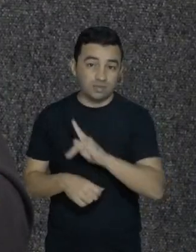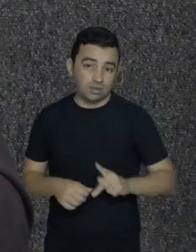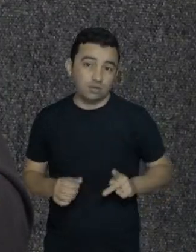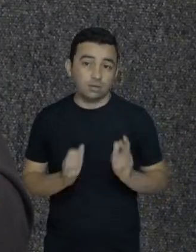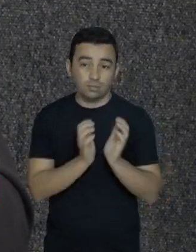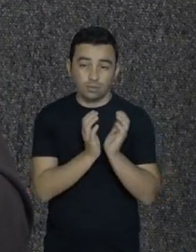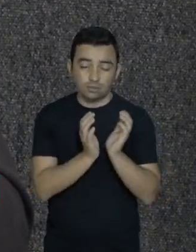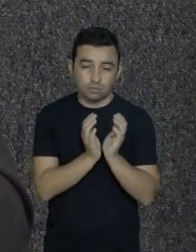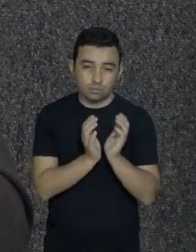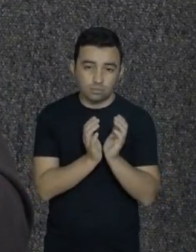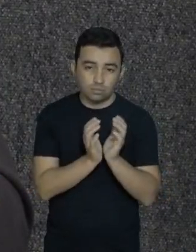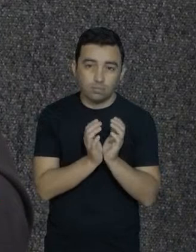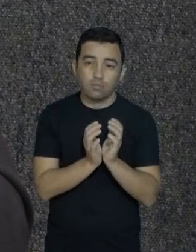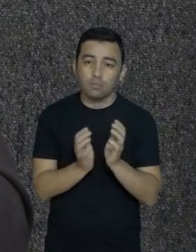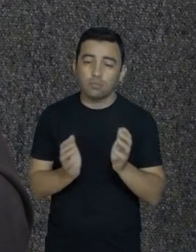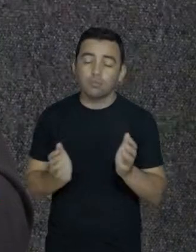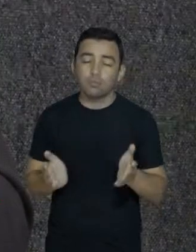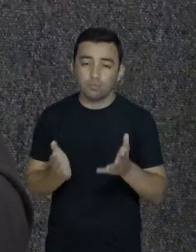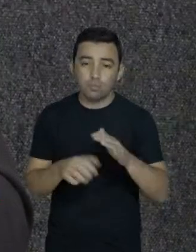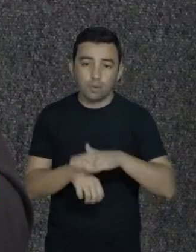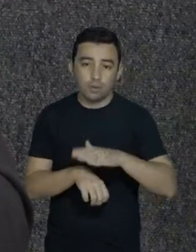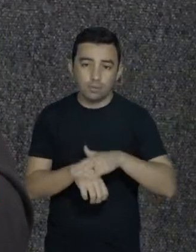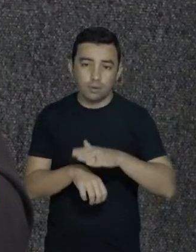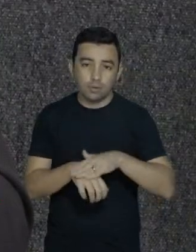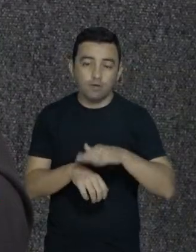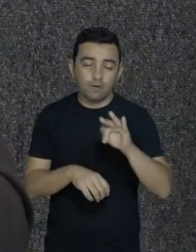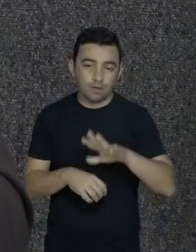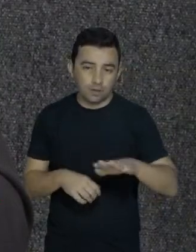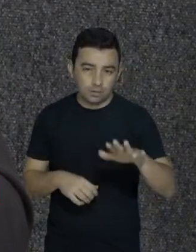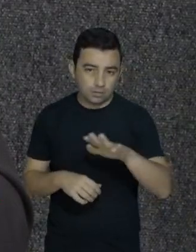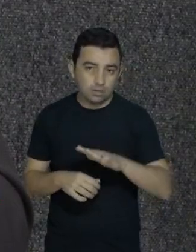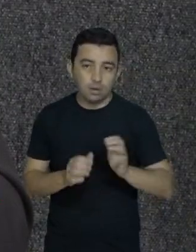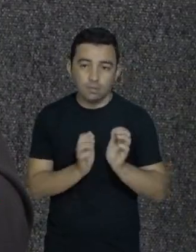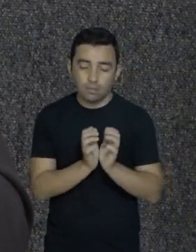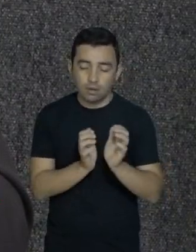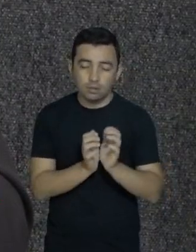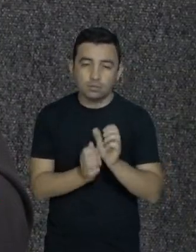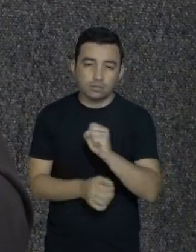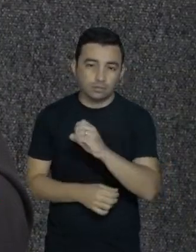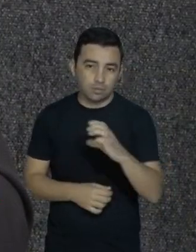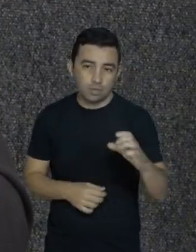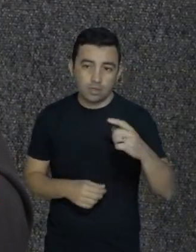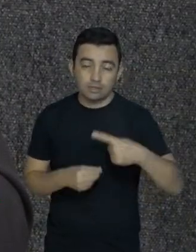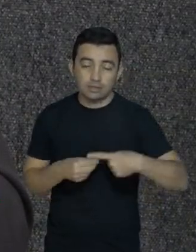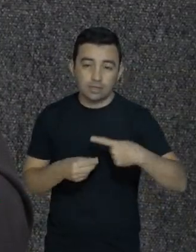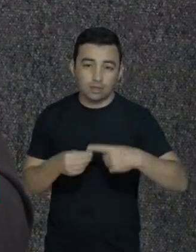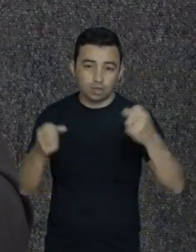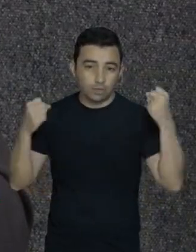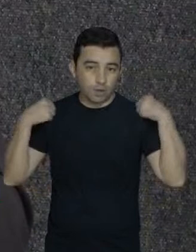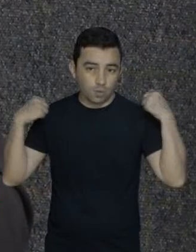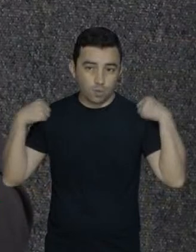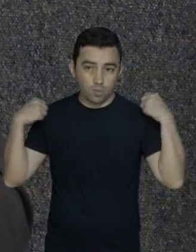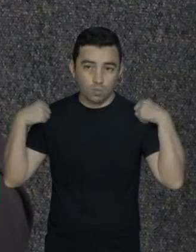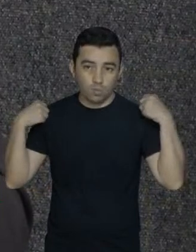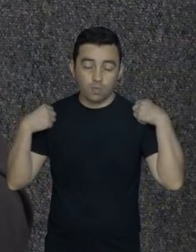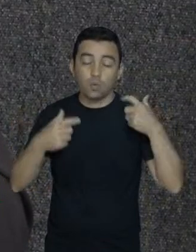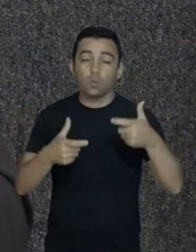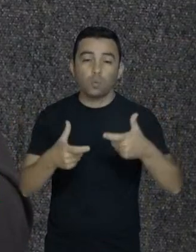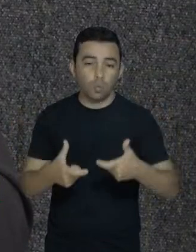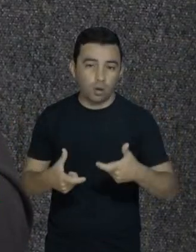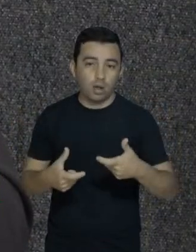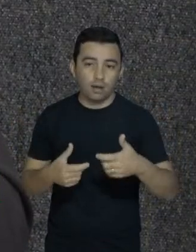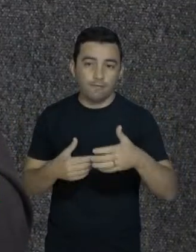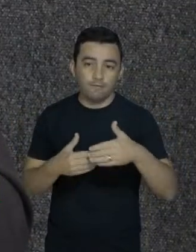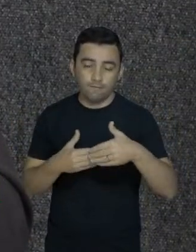Estado de Santa Catarina promovido pela federação dos rapaz de Santa Catarina serenizado na cidade de Chapecó em local e data